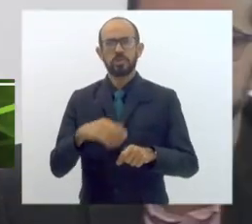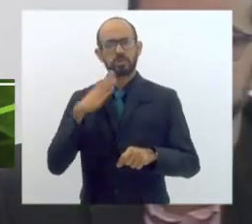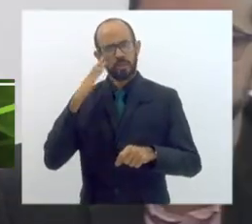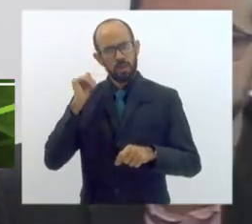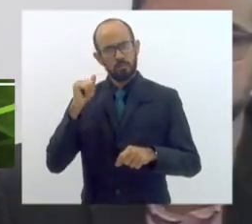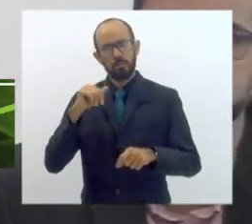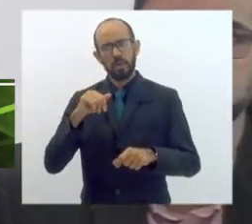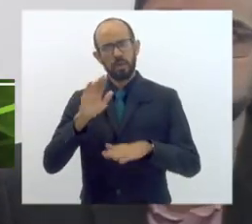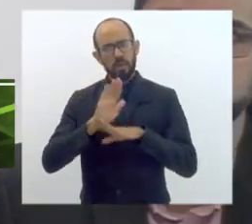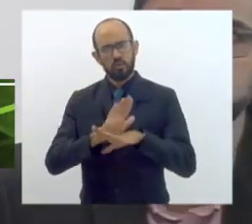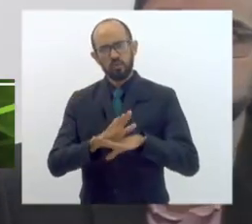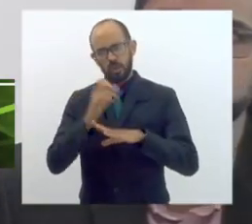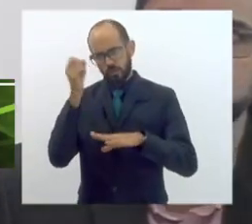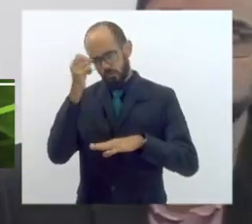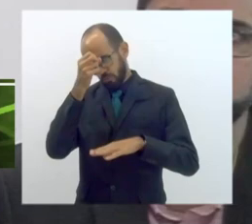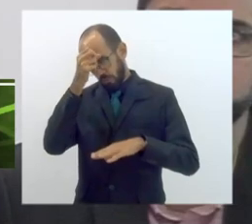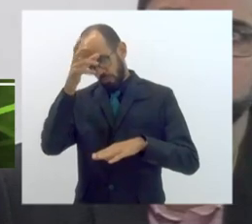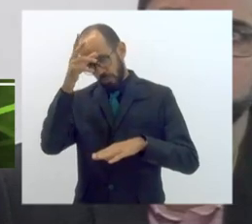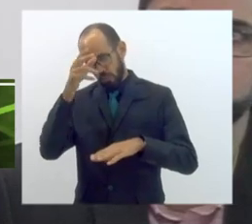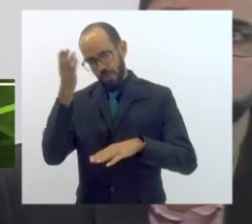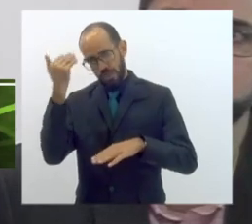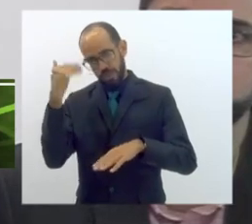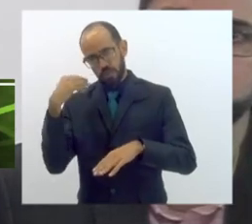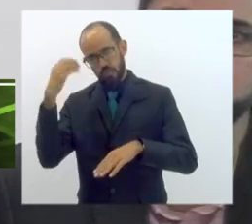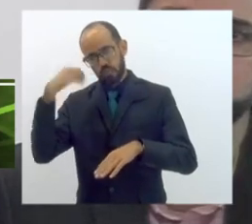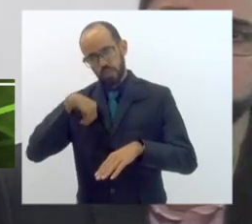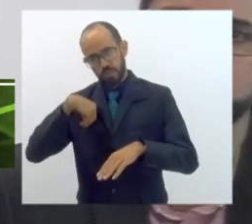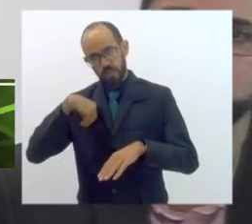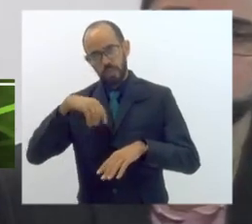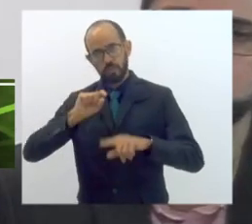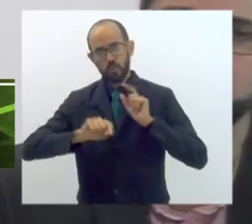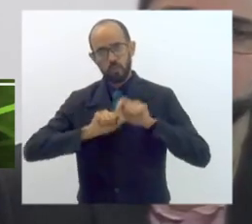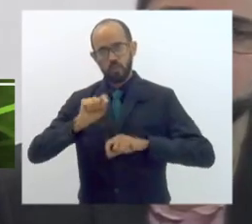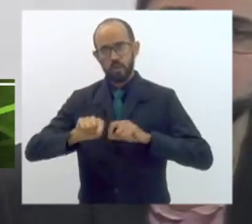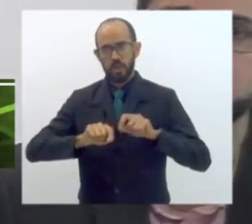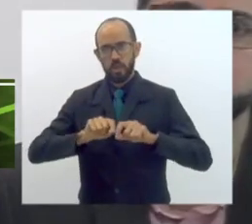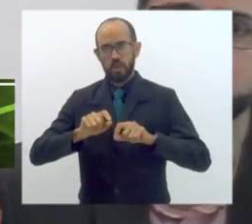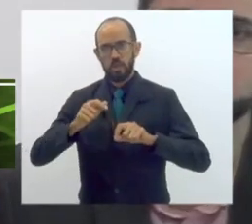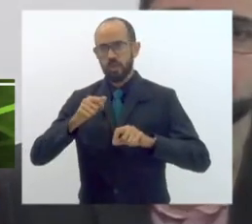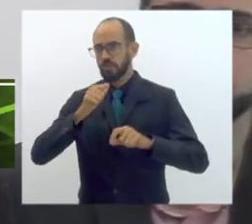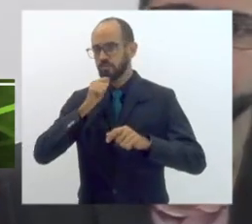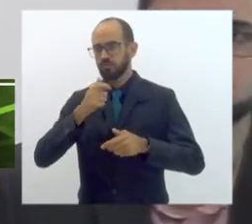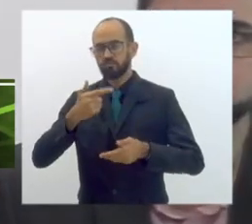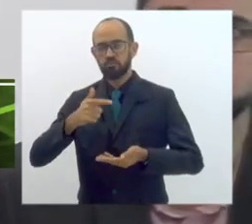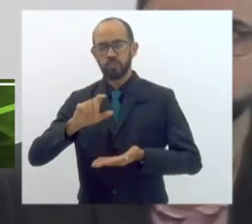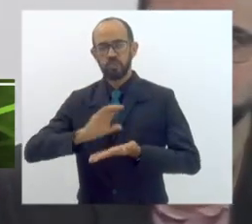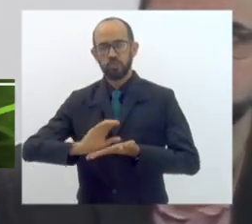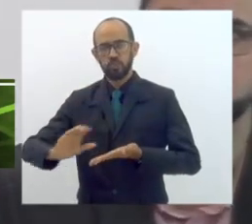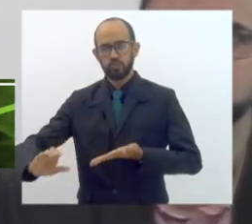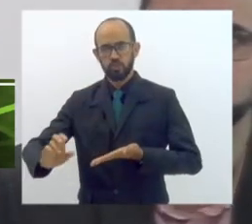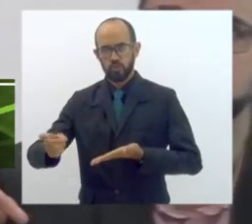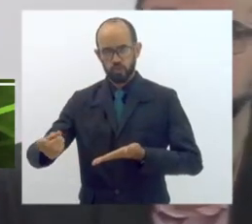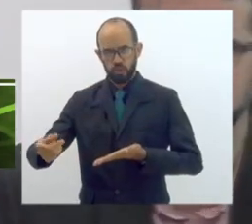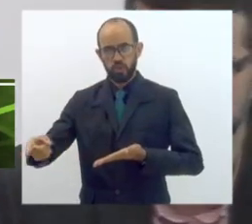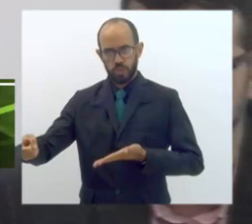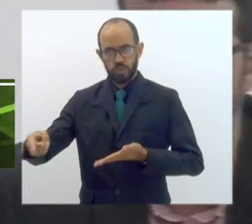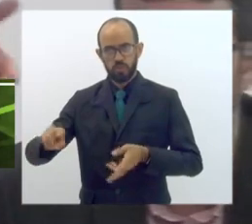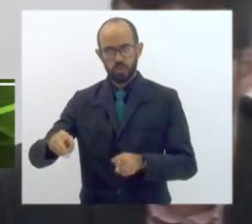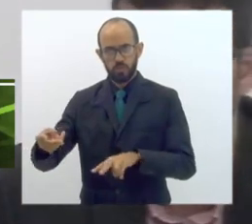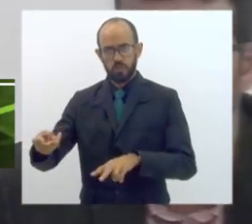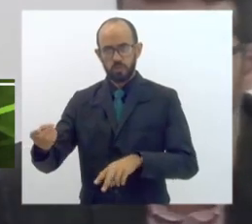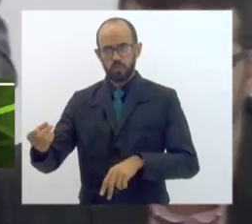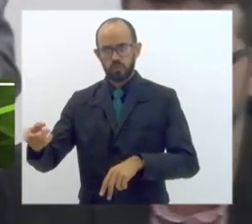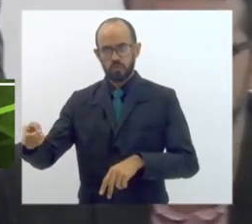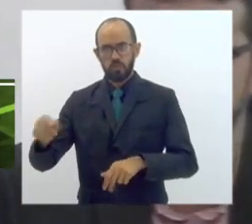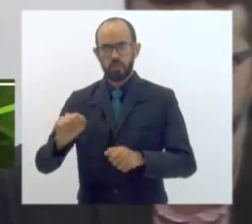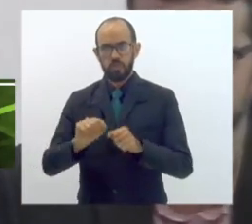O que é que desanimava os prefeitos? E ainda desanima? Não ter recurso para fazer o financiamento que é devido. E está aqui